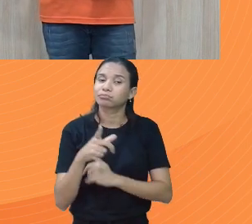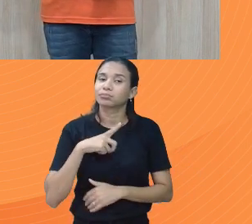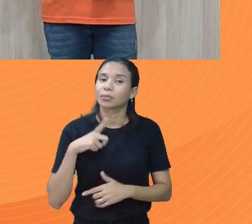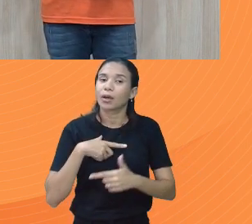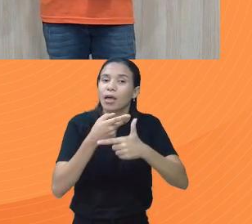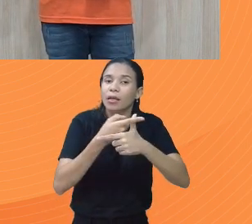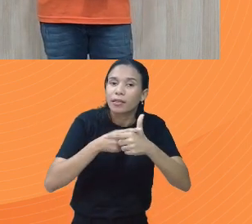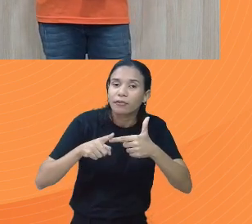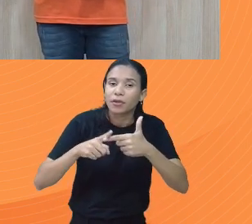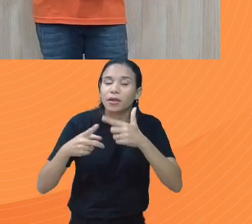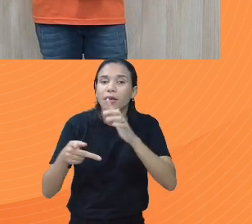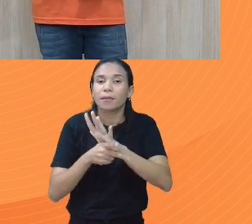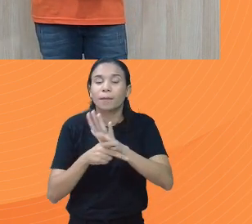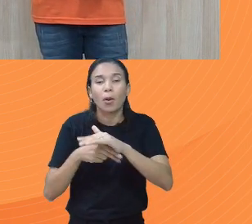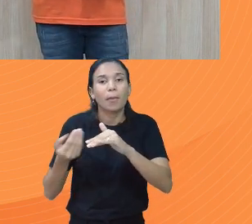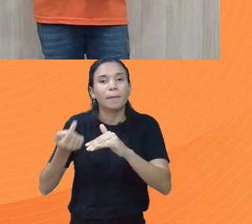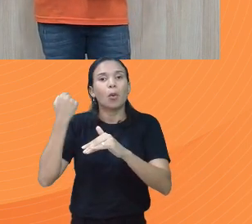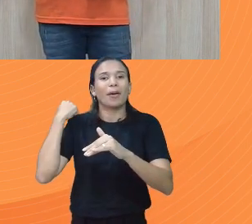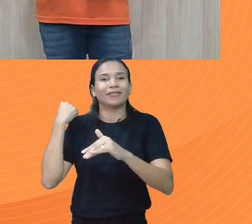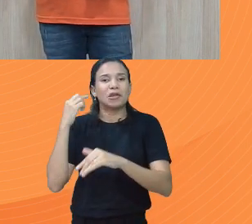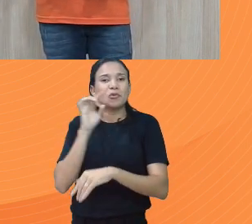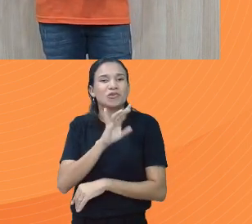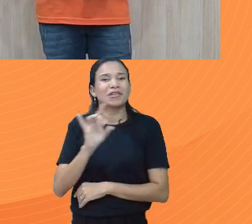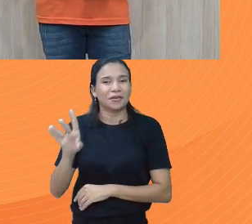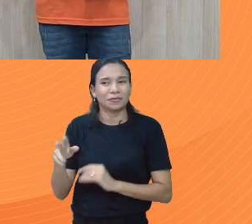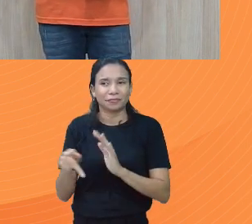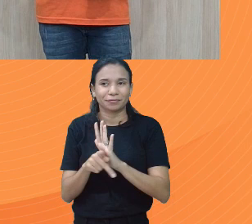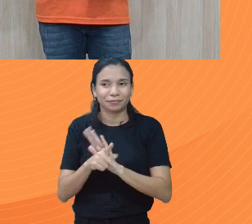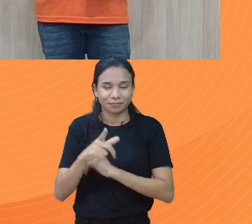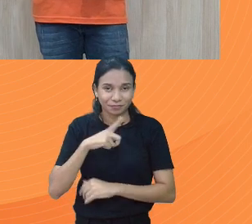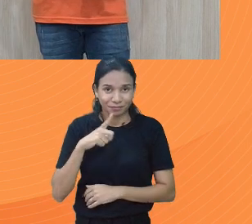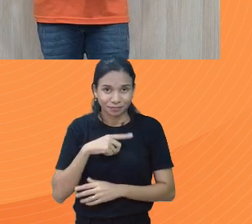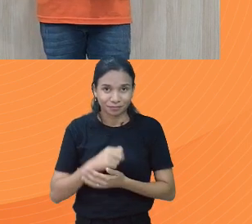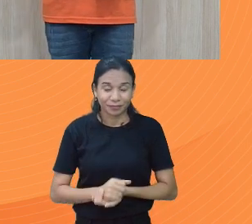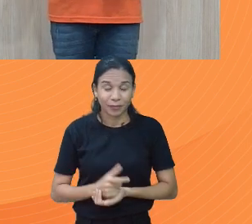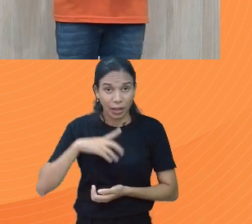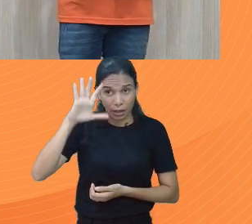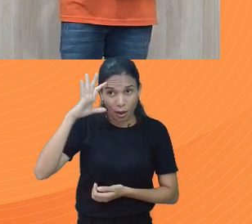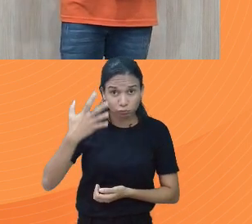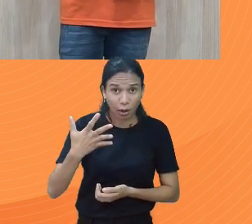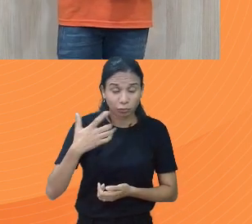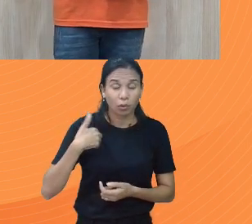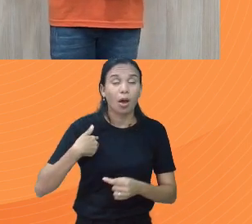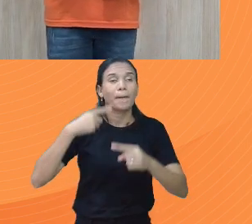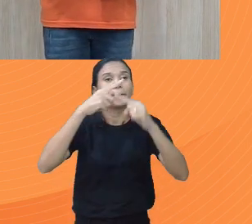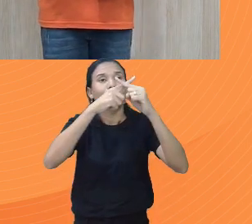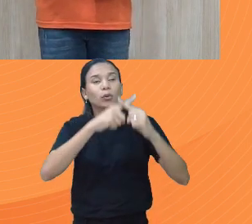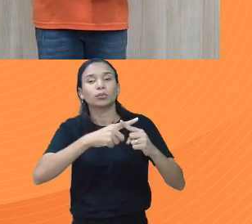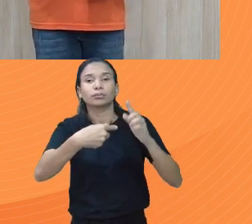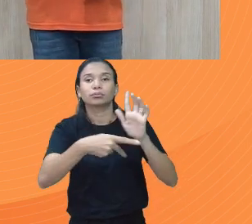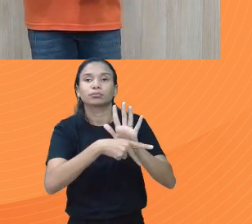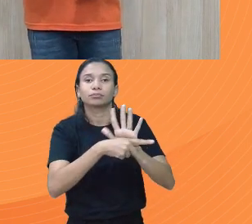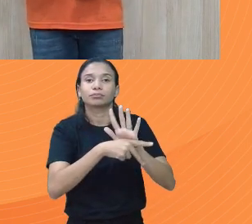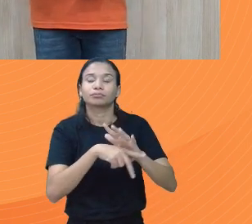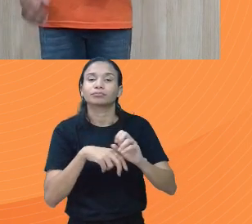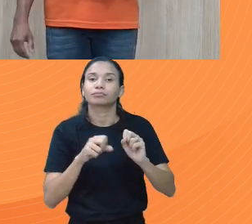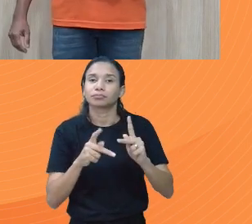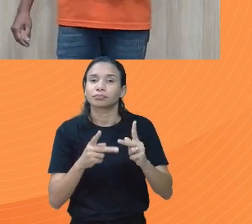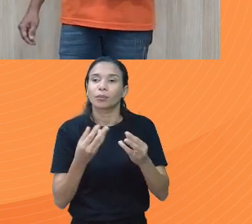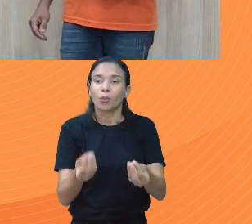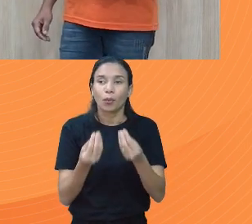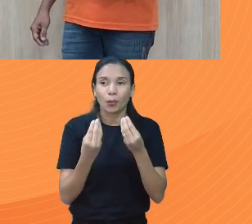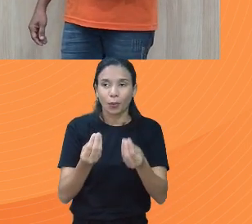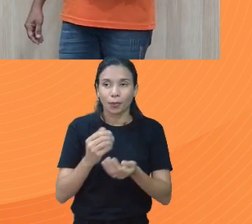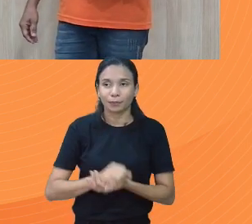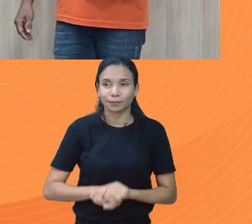dividir pelo denominador antigo de cada uma das frações. E o resultado eu multiplico pelos numeradores. Então, é assim,